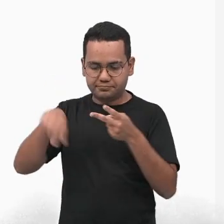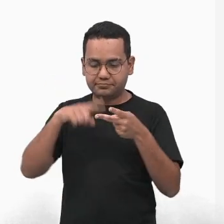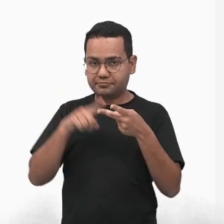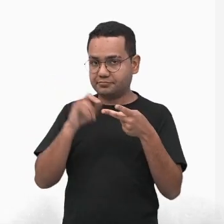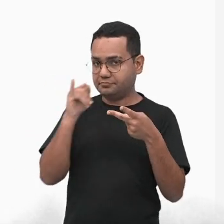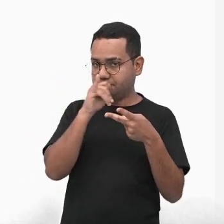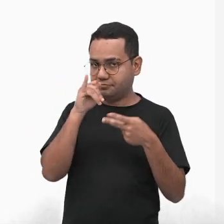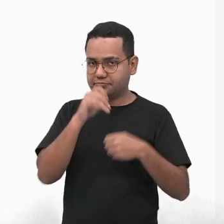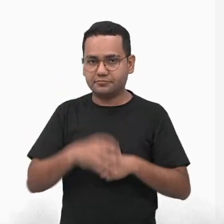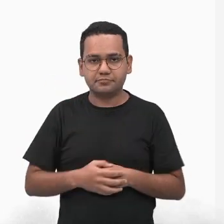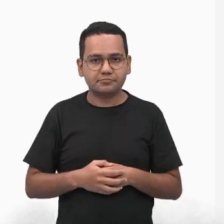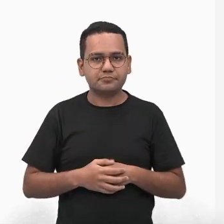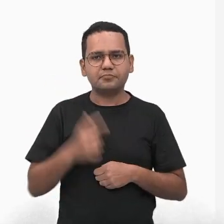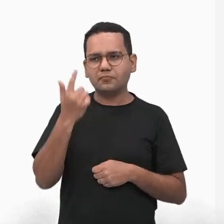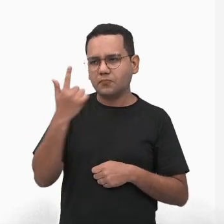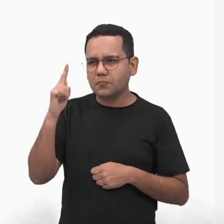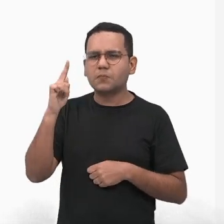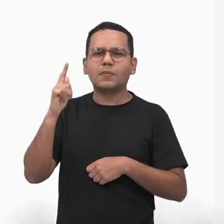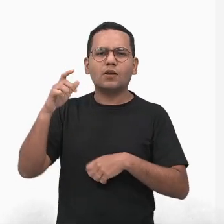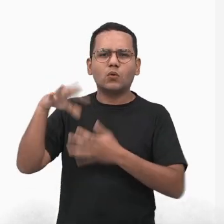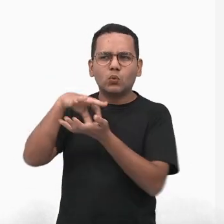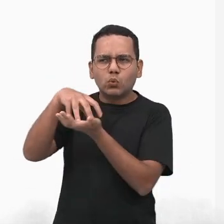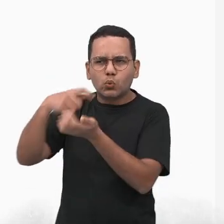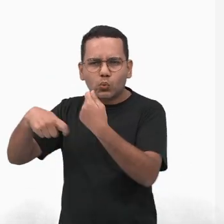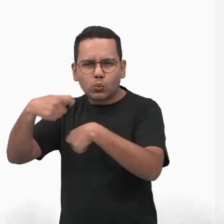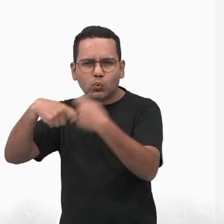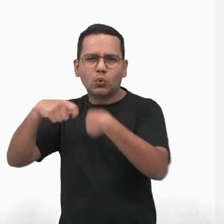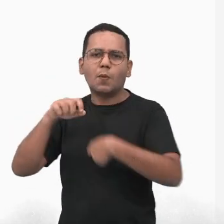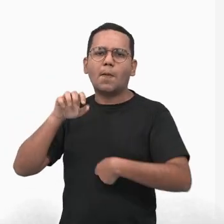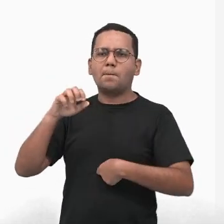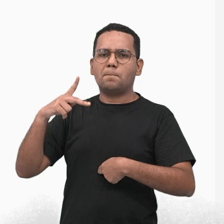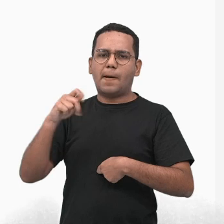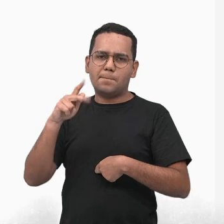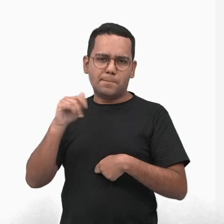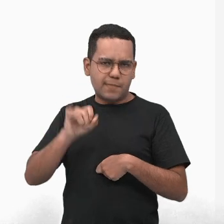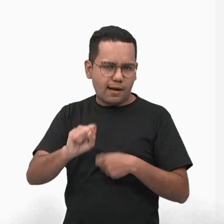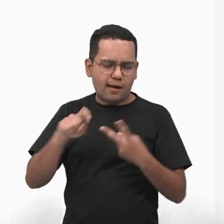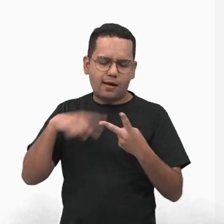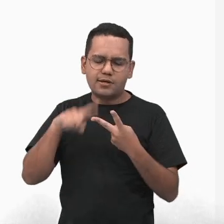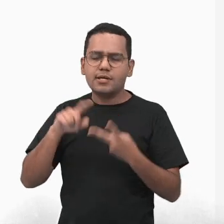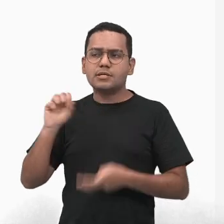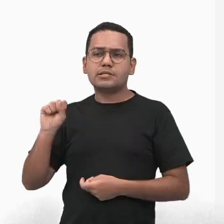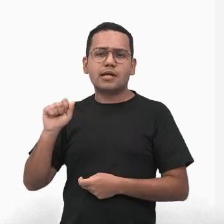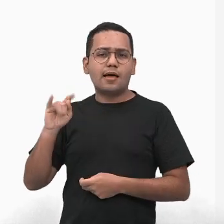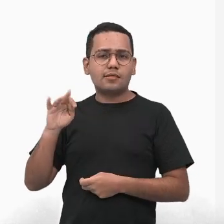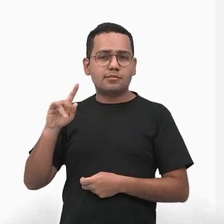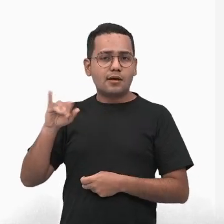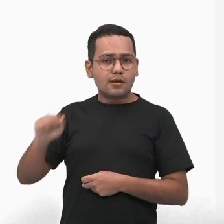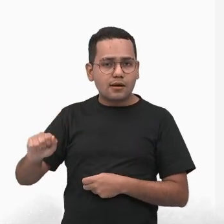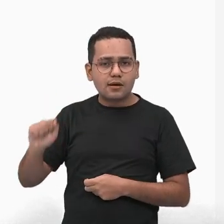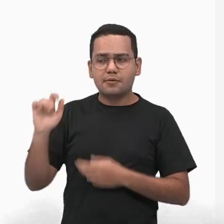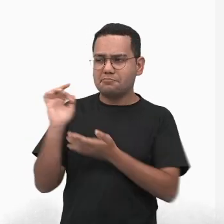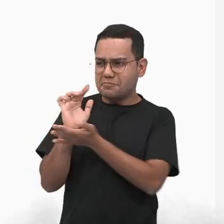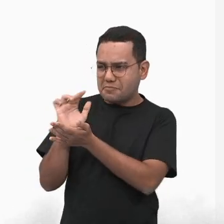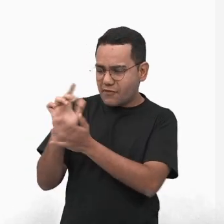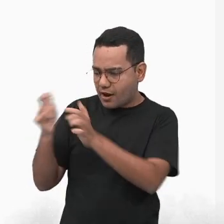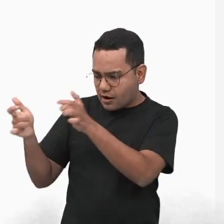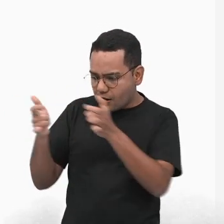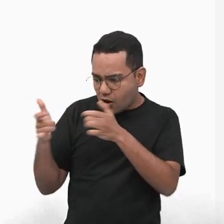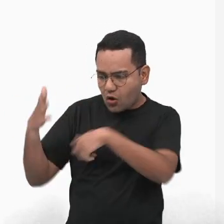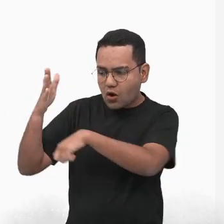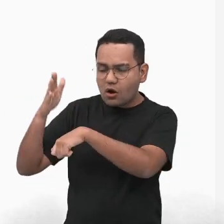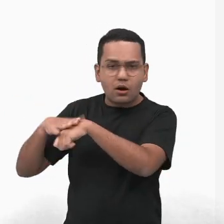estados papais, a região de Piemonte, a região da Sardenha. Eram vários estados autônomos que não